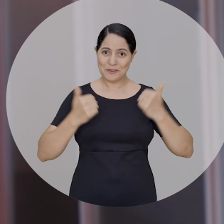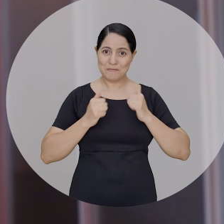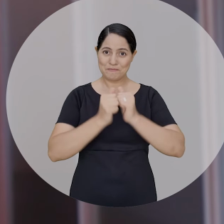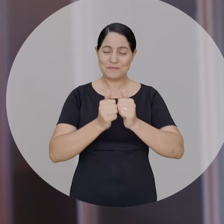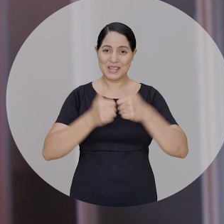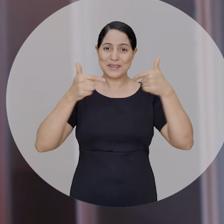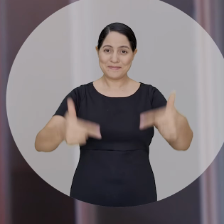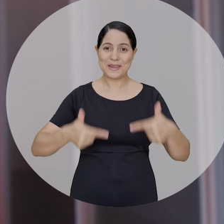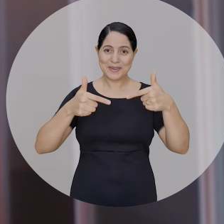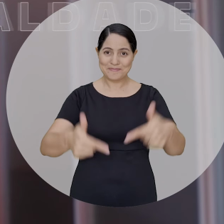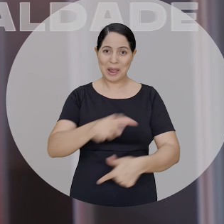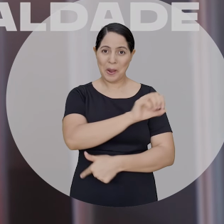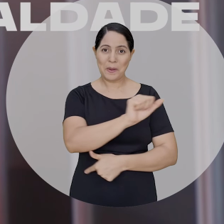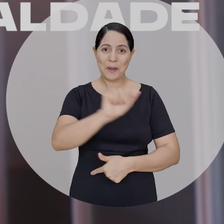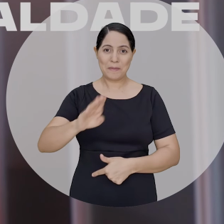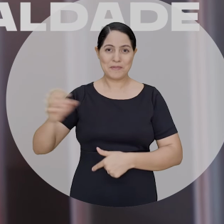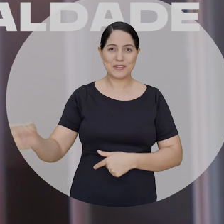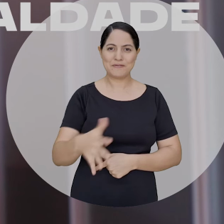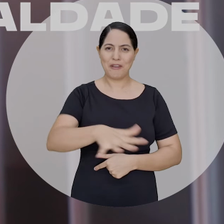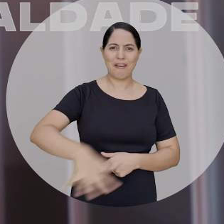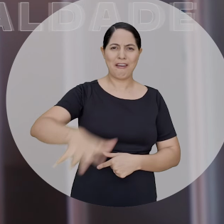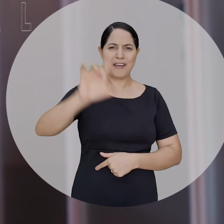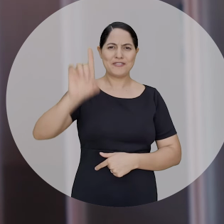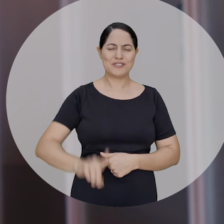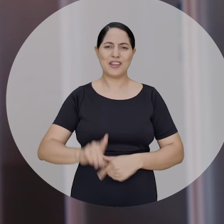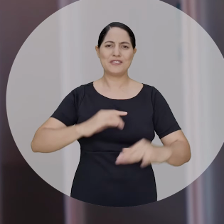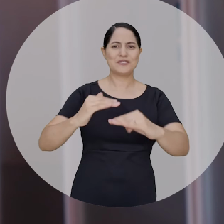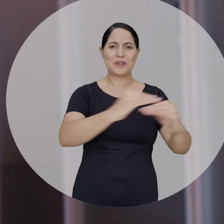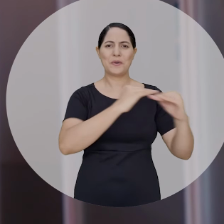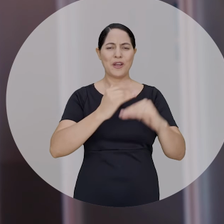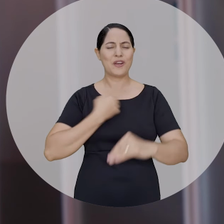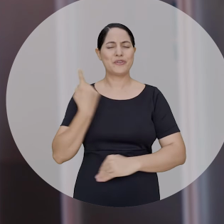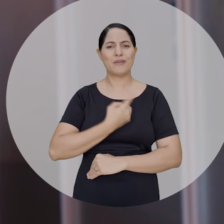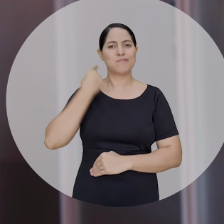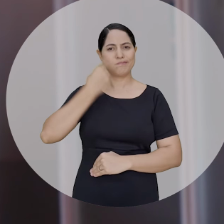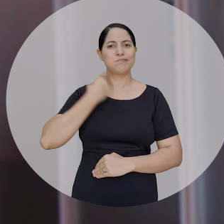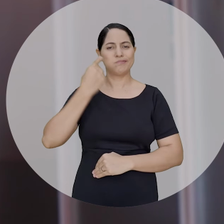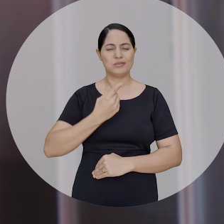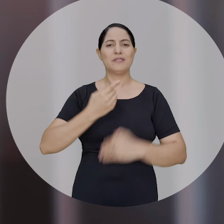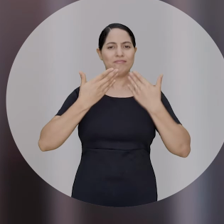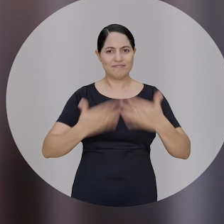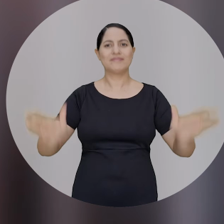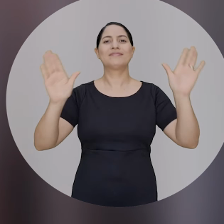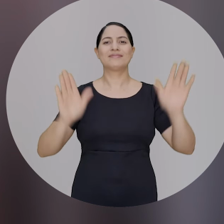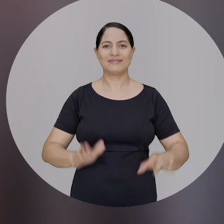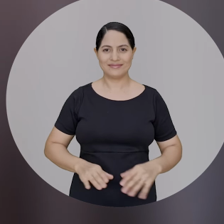essa nova OAB, a Casa do Direito, da Igualdade e da Advocacia Brasileira, cada vez mais de portas